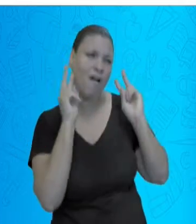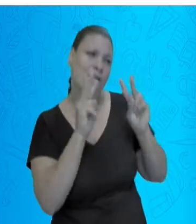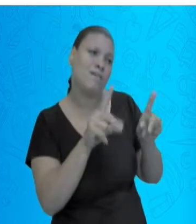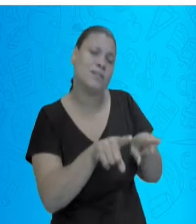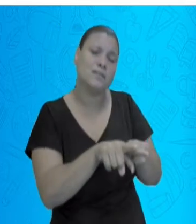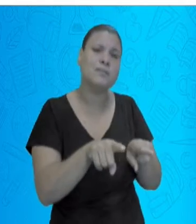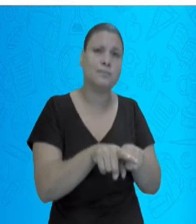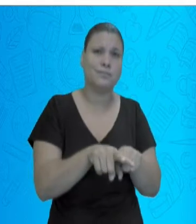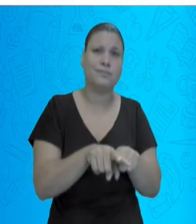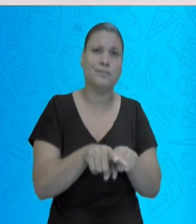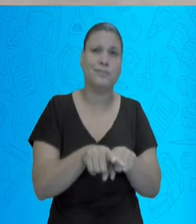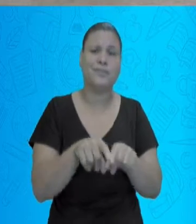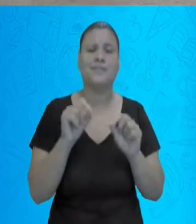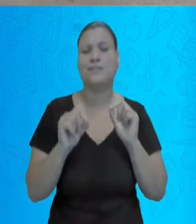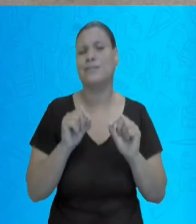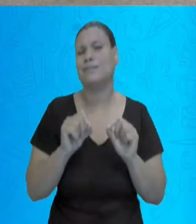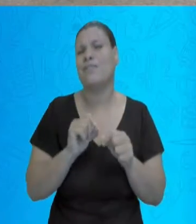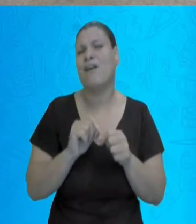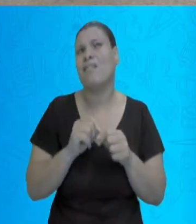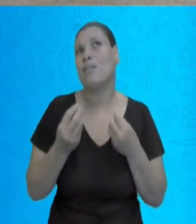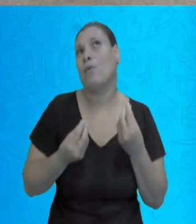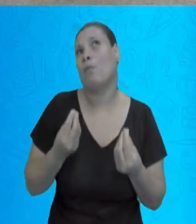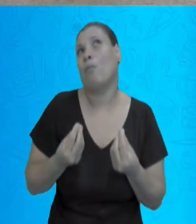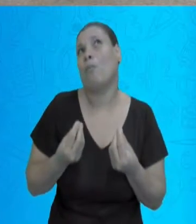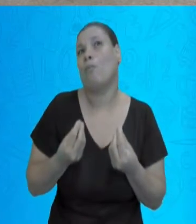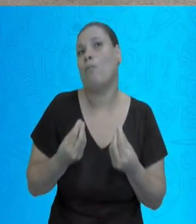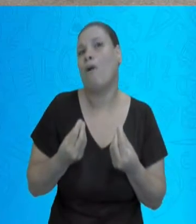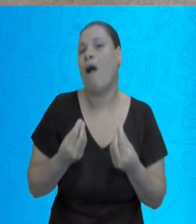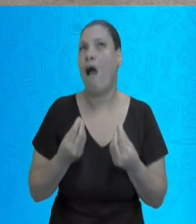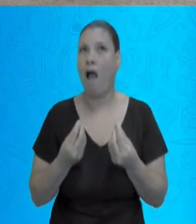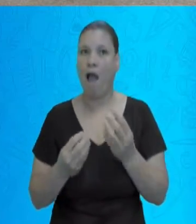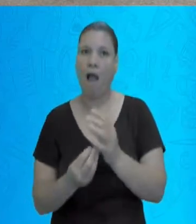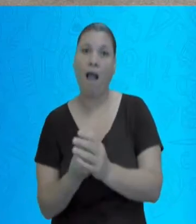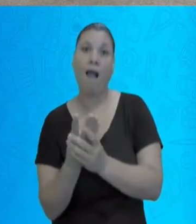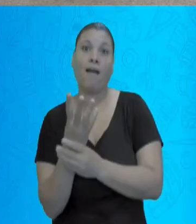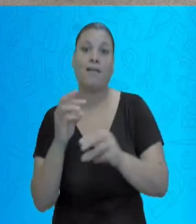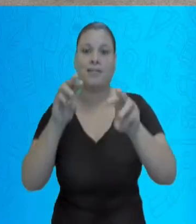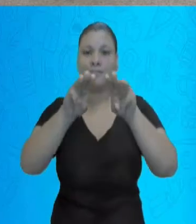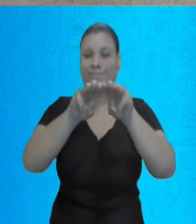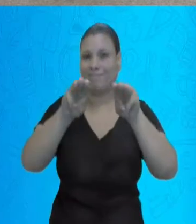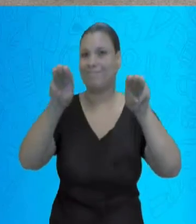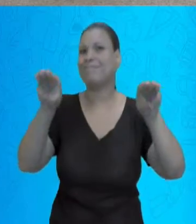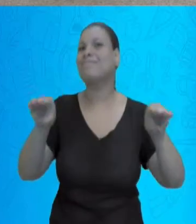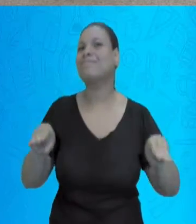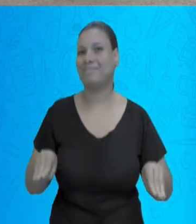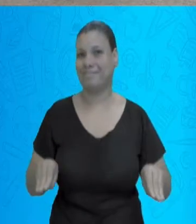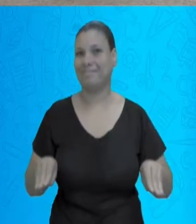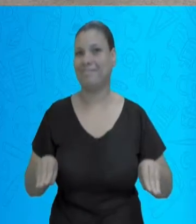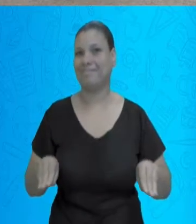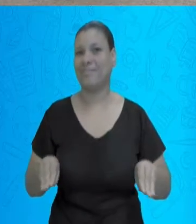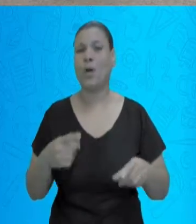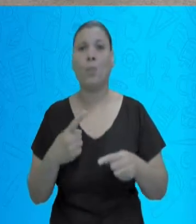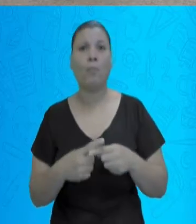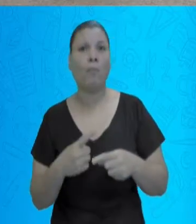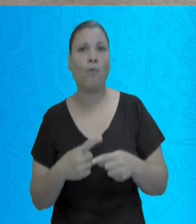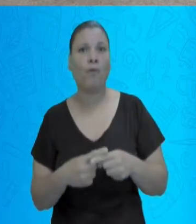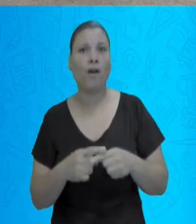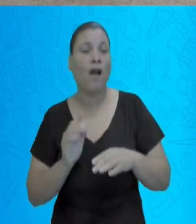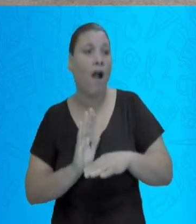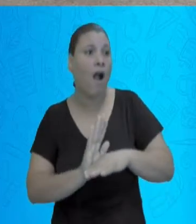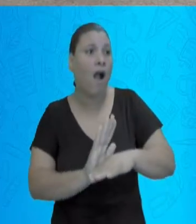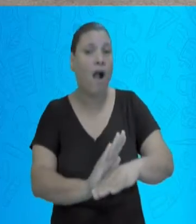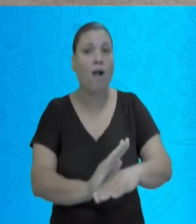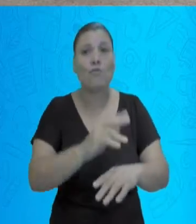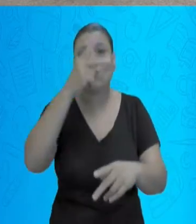mundo. Então eles entenderam, bem, essas coleções são ricas em várias situações, elas podem ajudar a